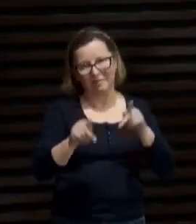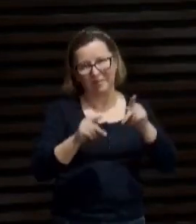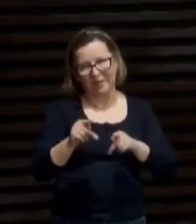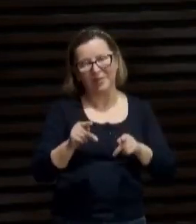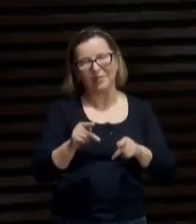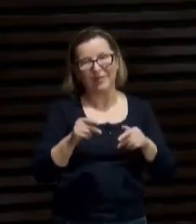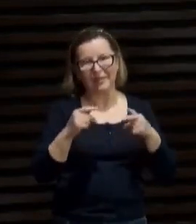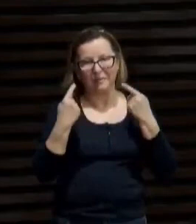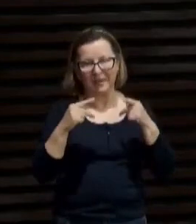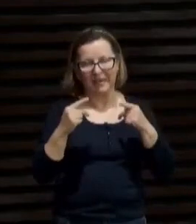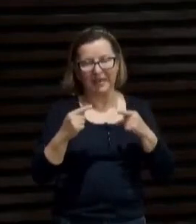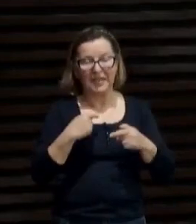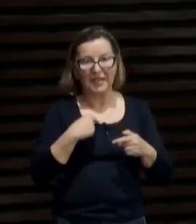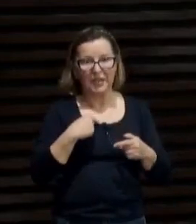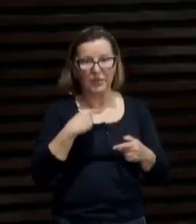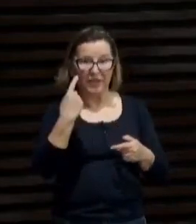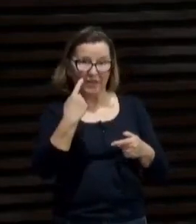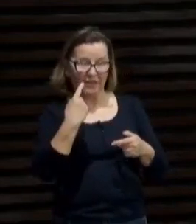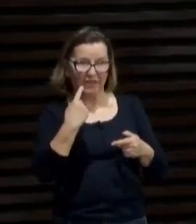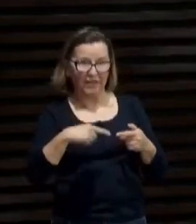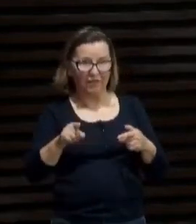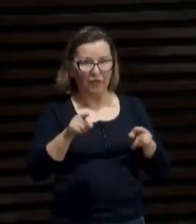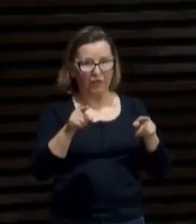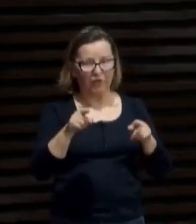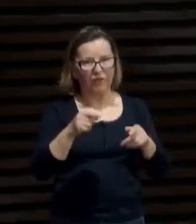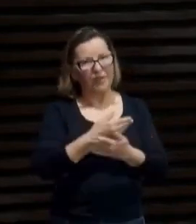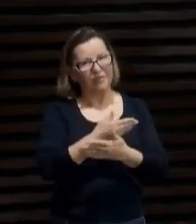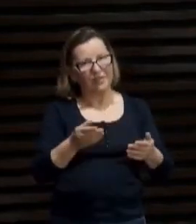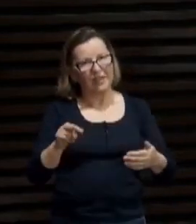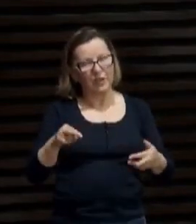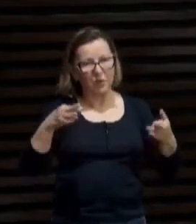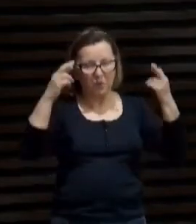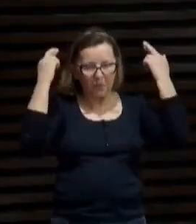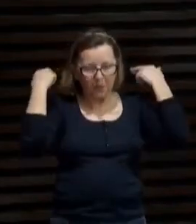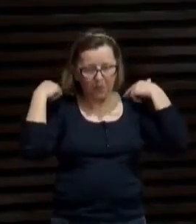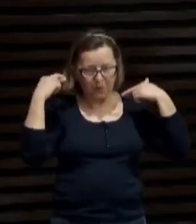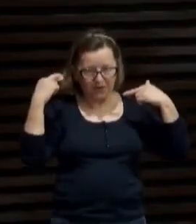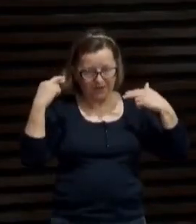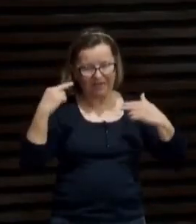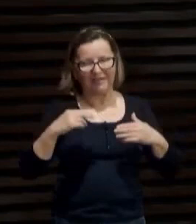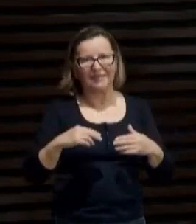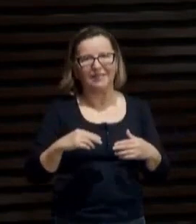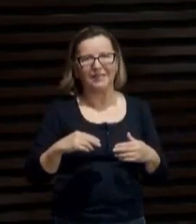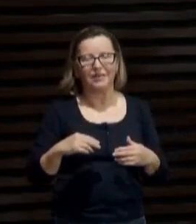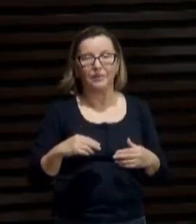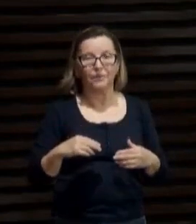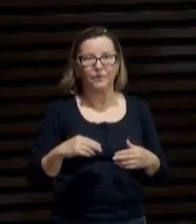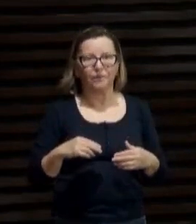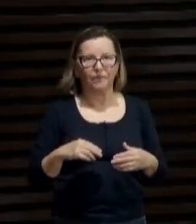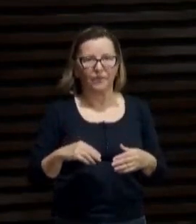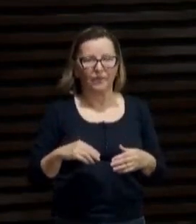vos envio como cordeiros para o meio de lobos. Não leveis bolsa, nem alforge, nem sandálias, e a